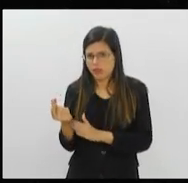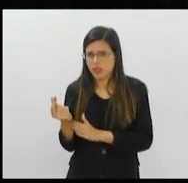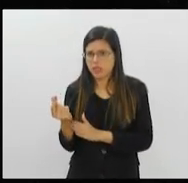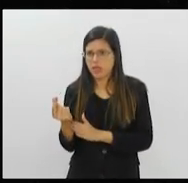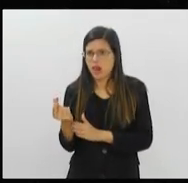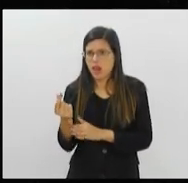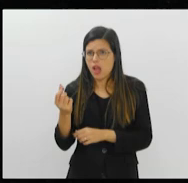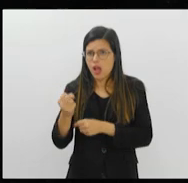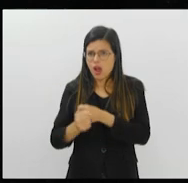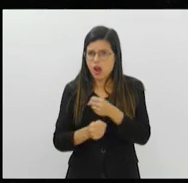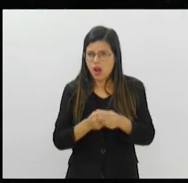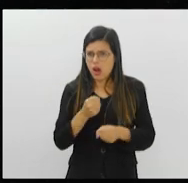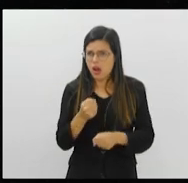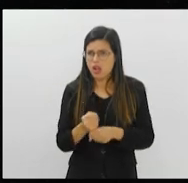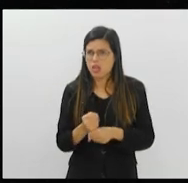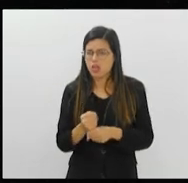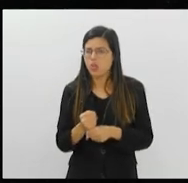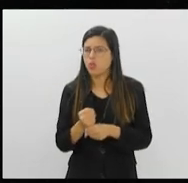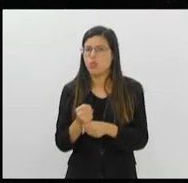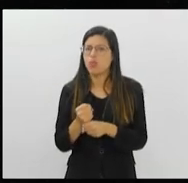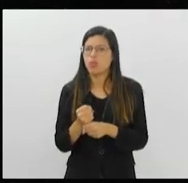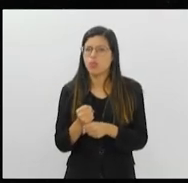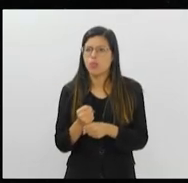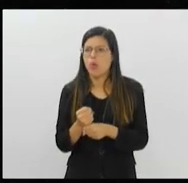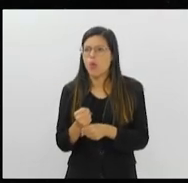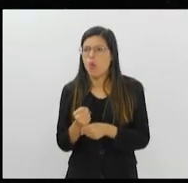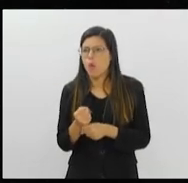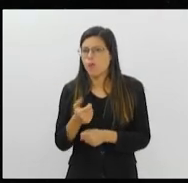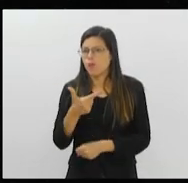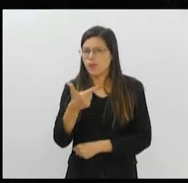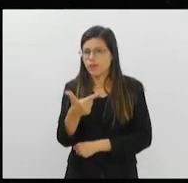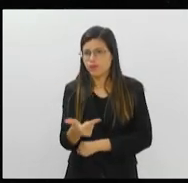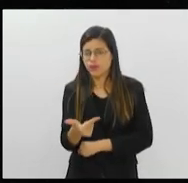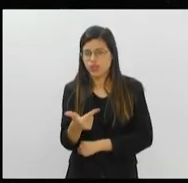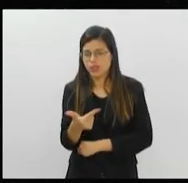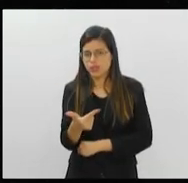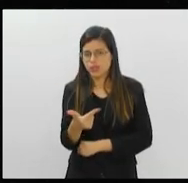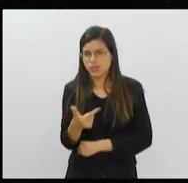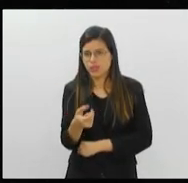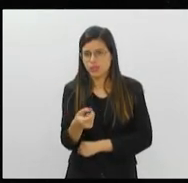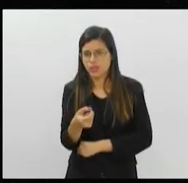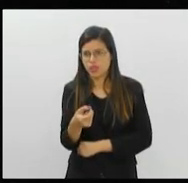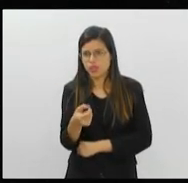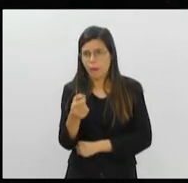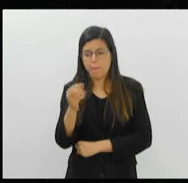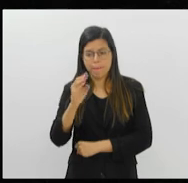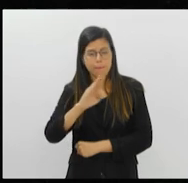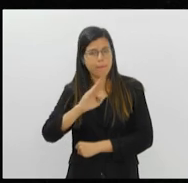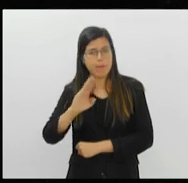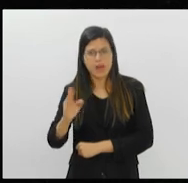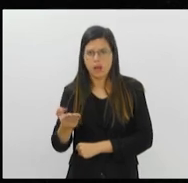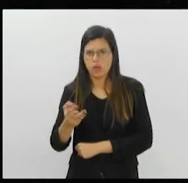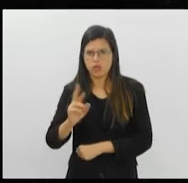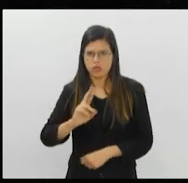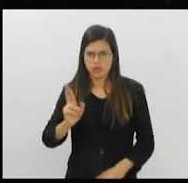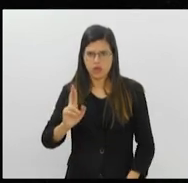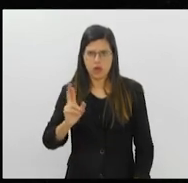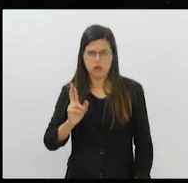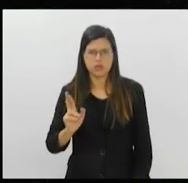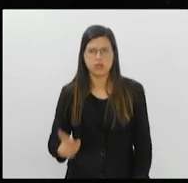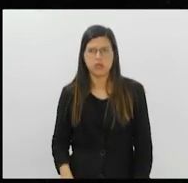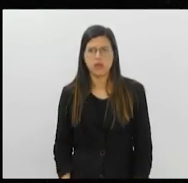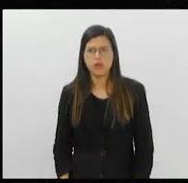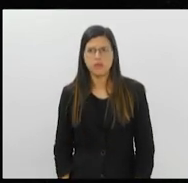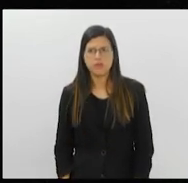ano a bagatela de 20 bilhões de reais.